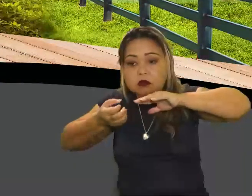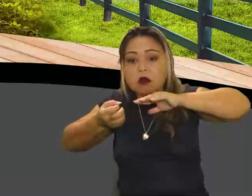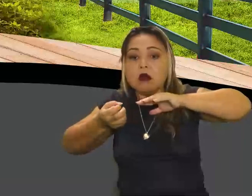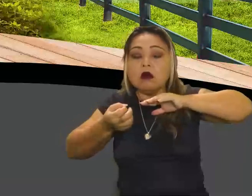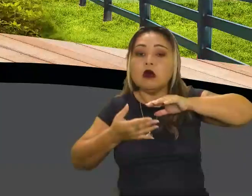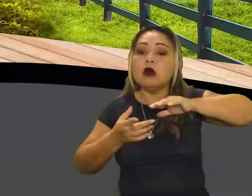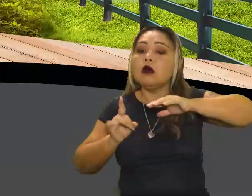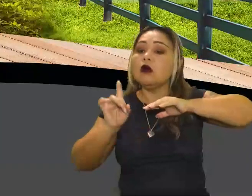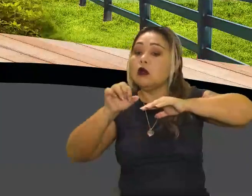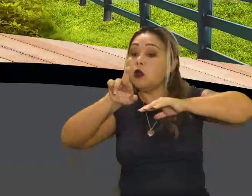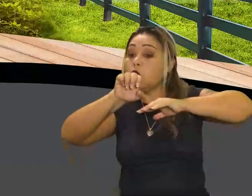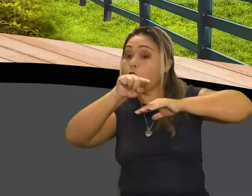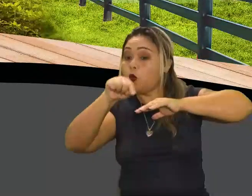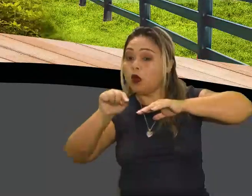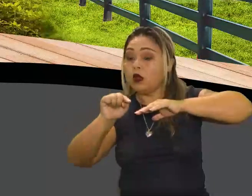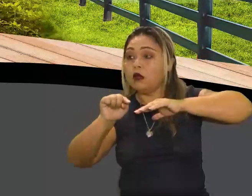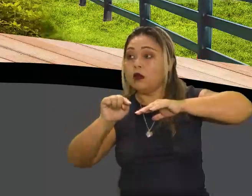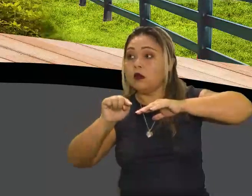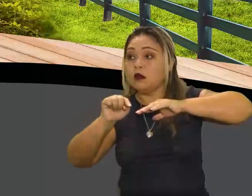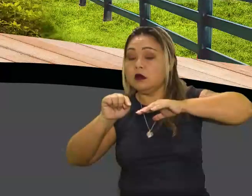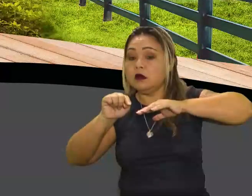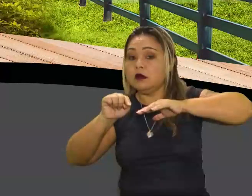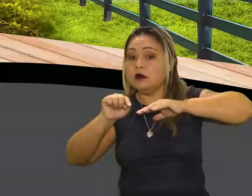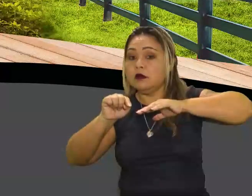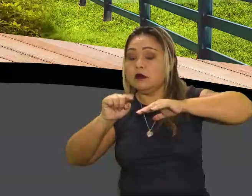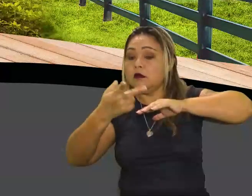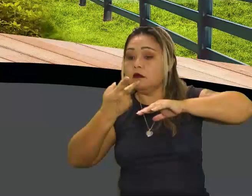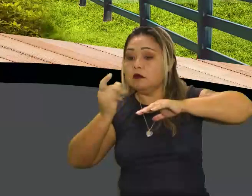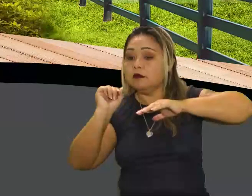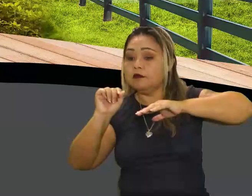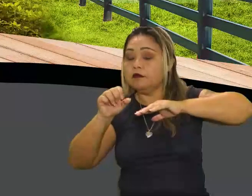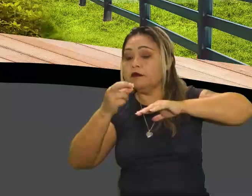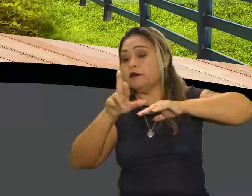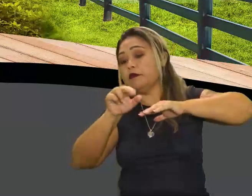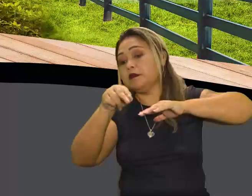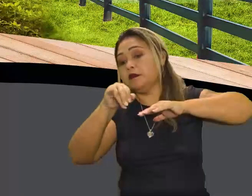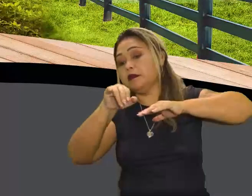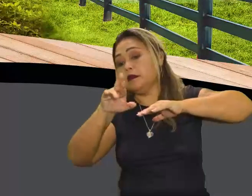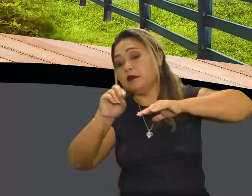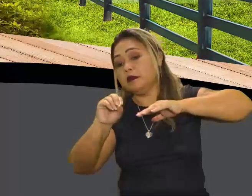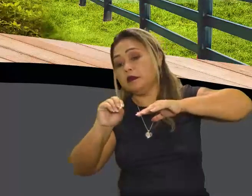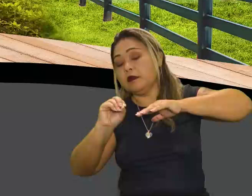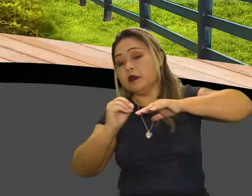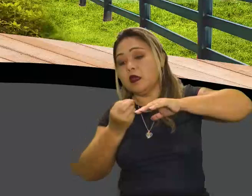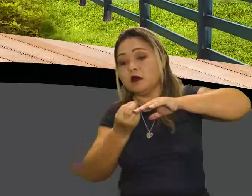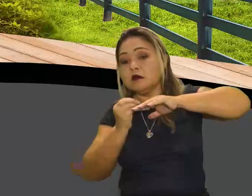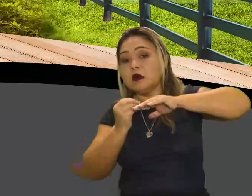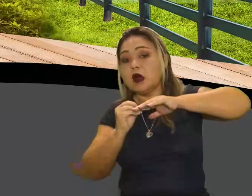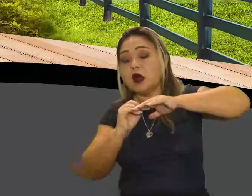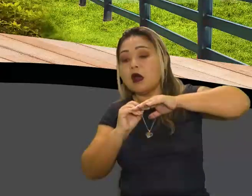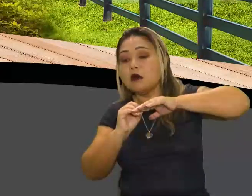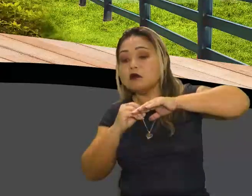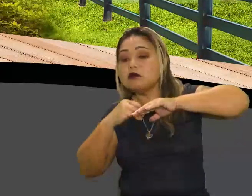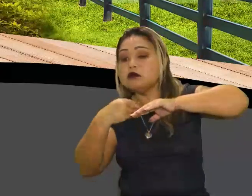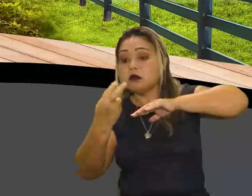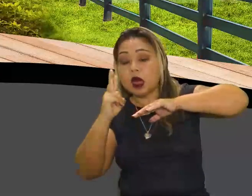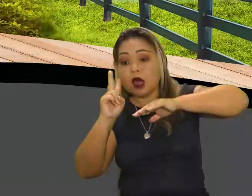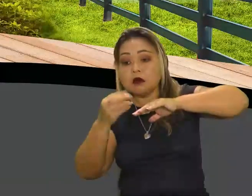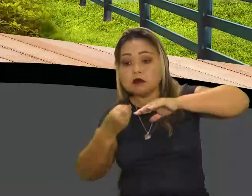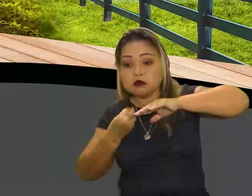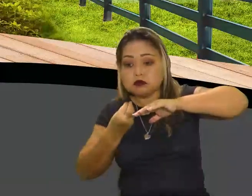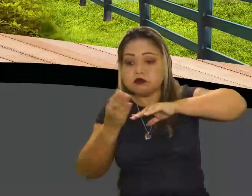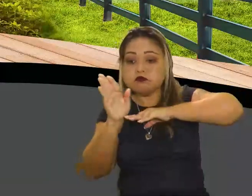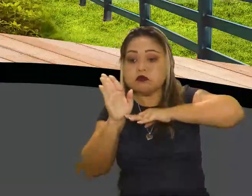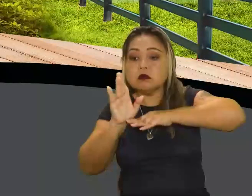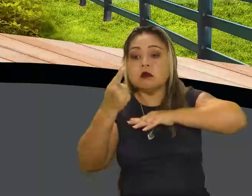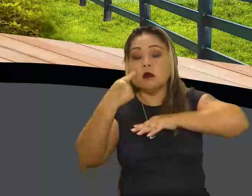No ranário, como nós falamos anteriormente, no ranário, essa reprodução é um pouco assistida. Dá uma